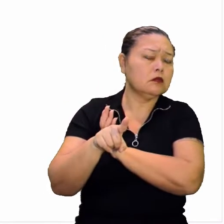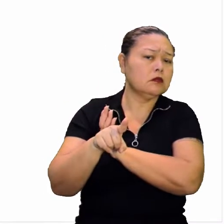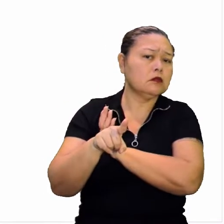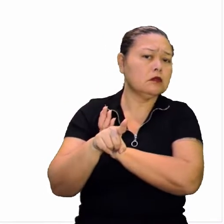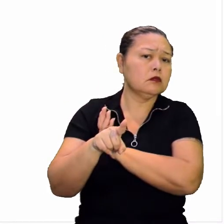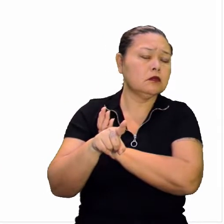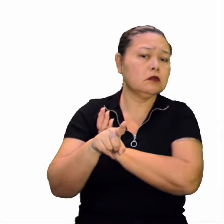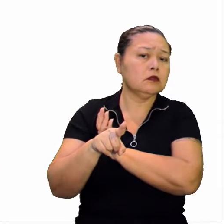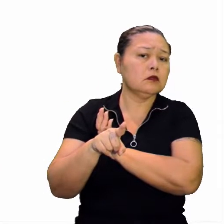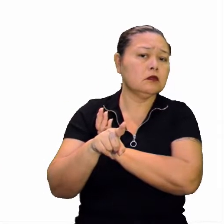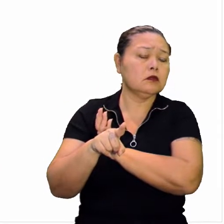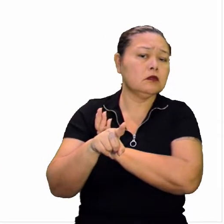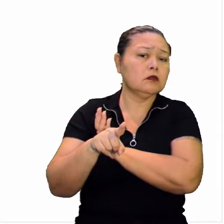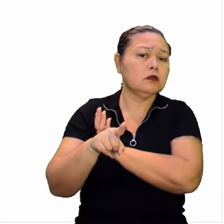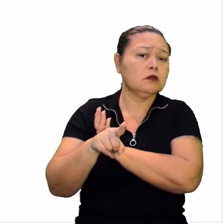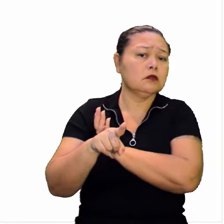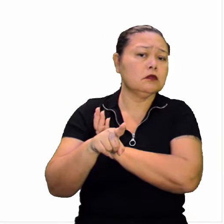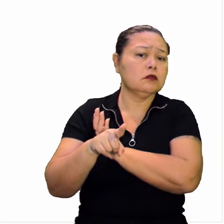essa